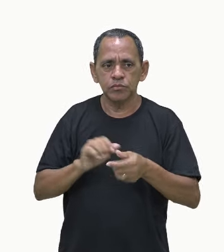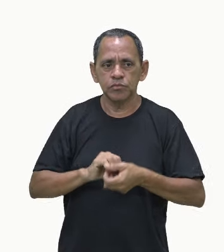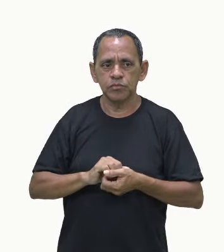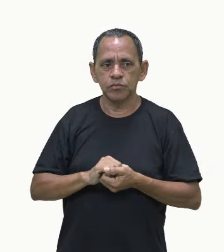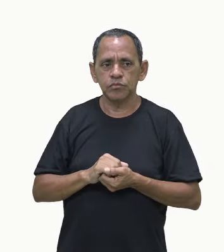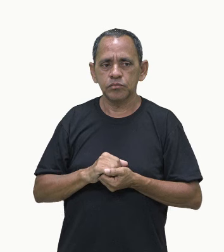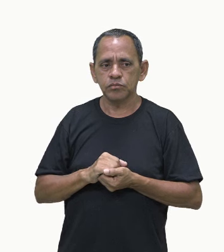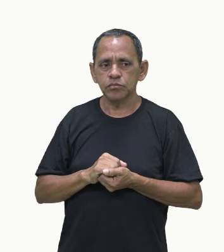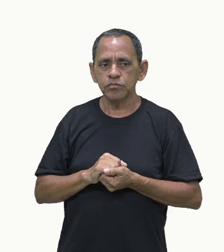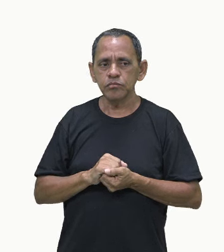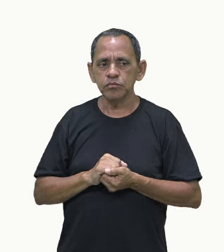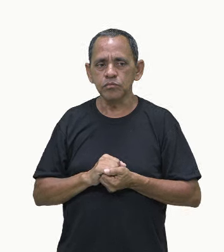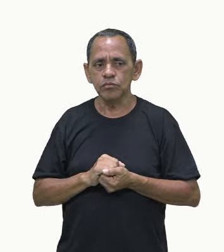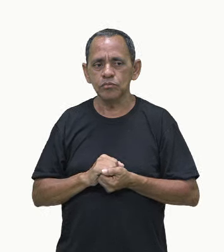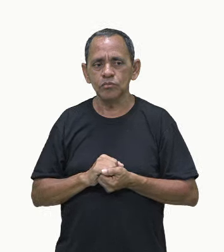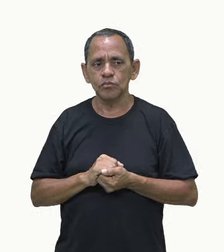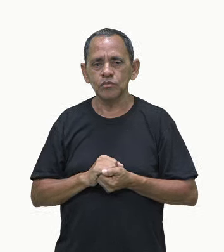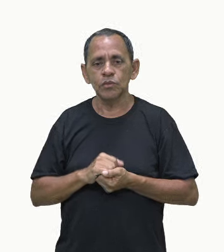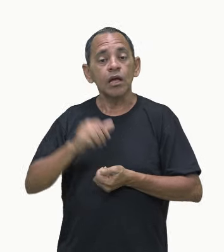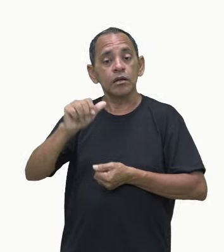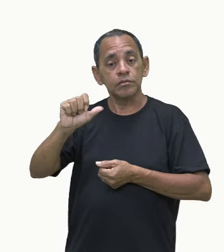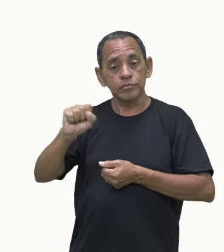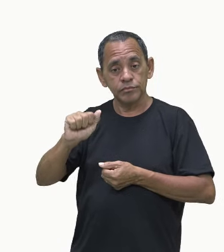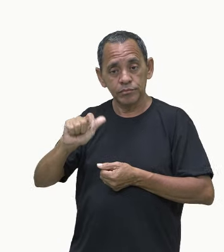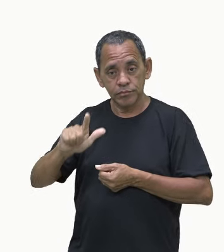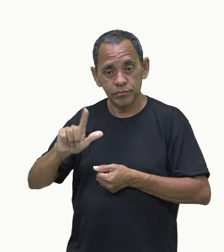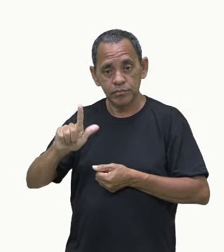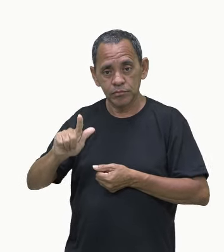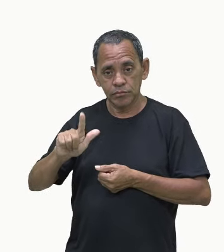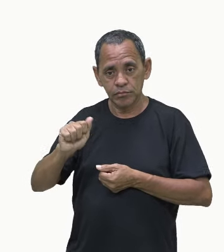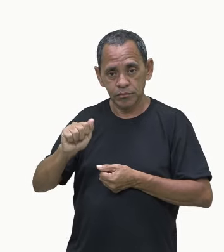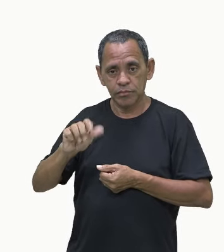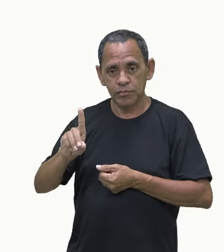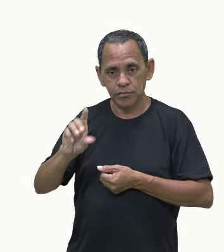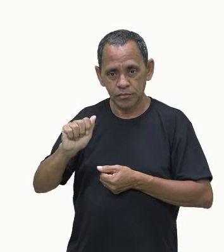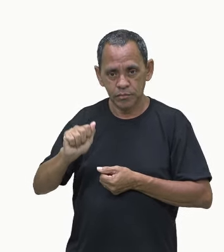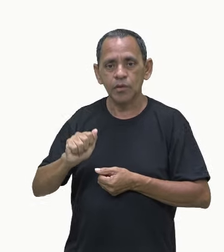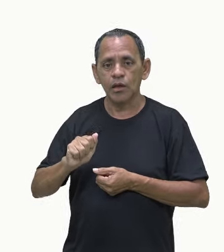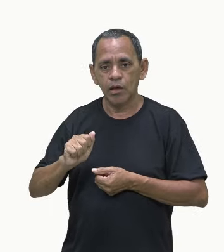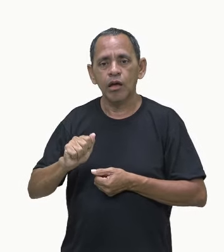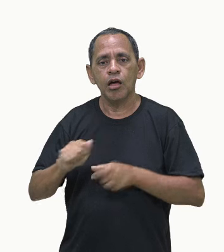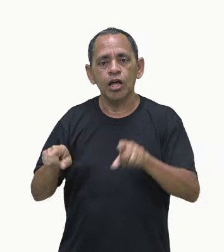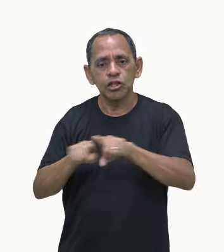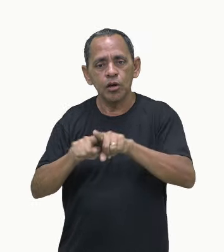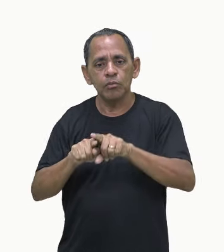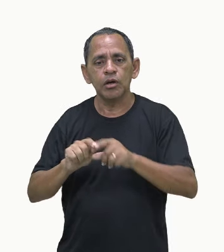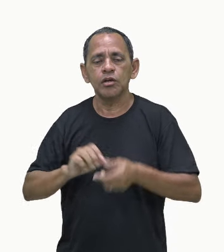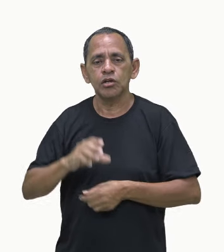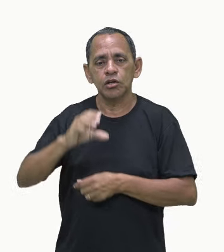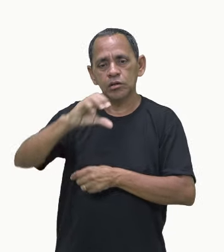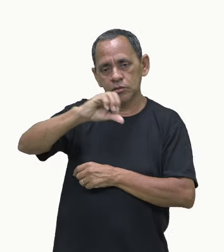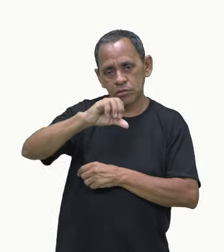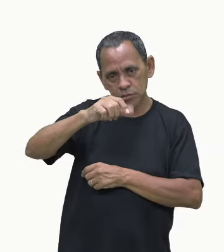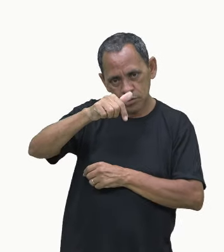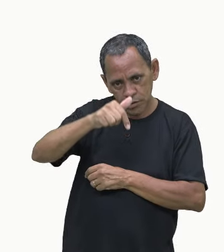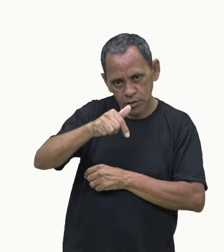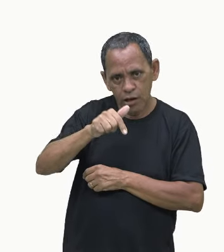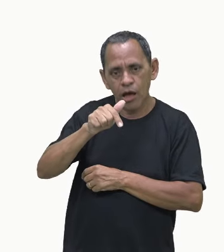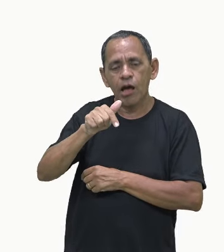para você, a maior parte é água salgada, tá? 97,5%.